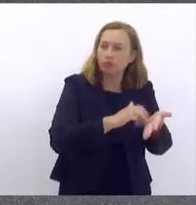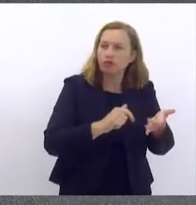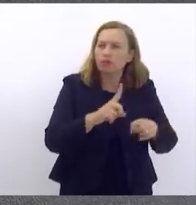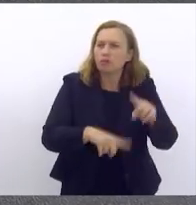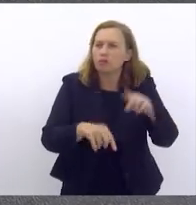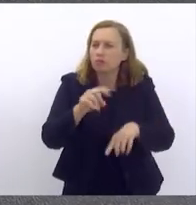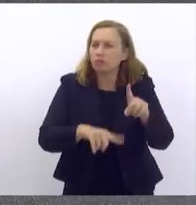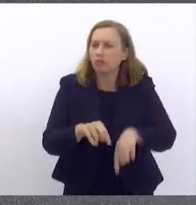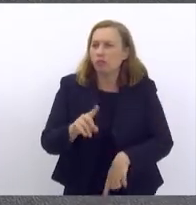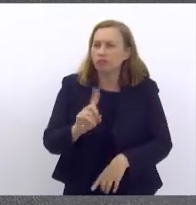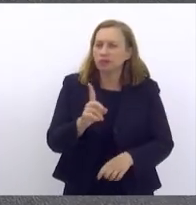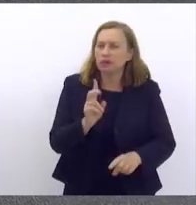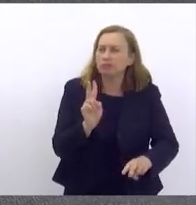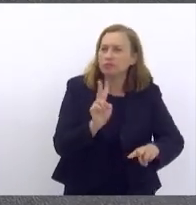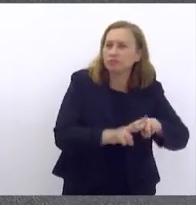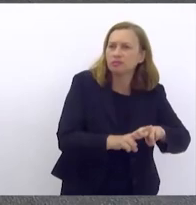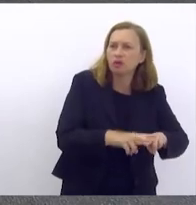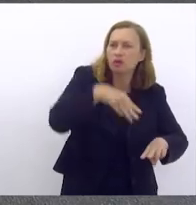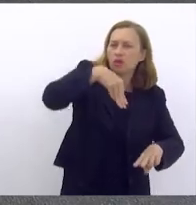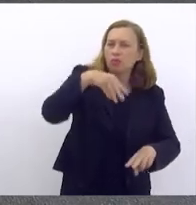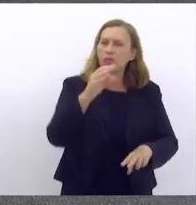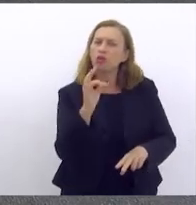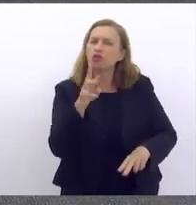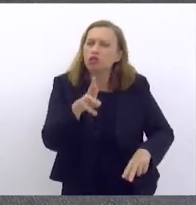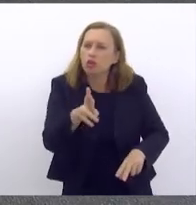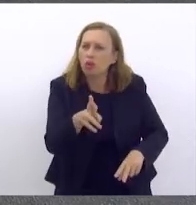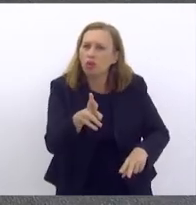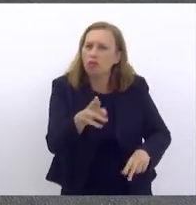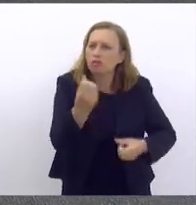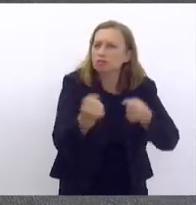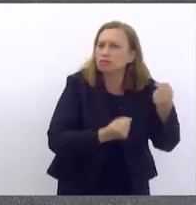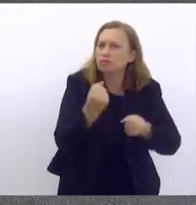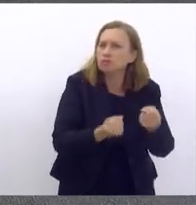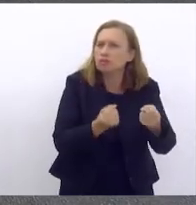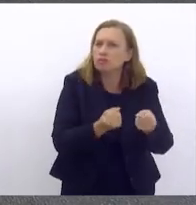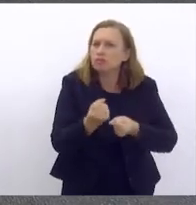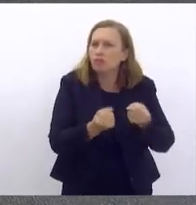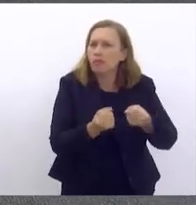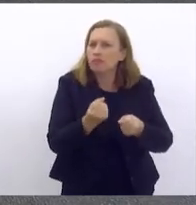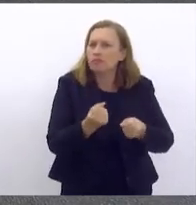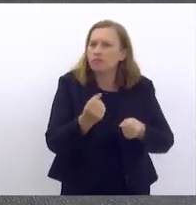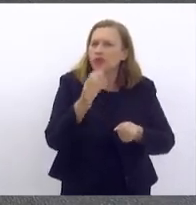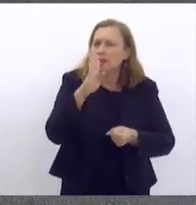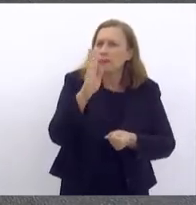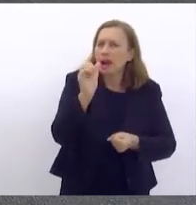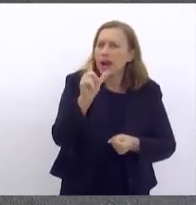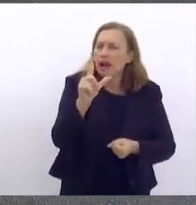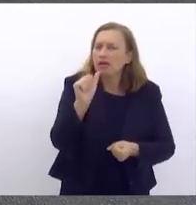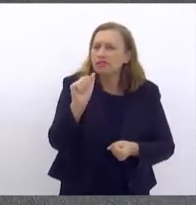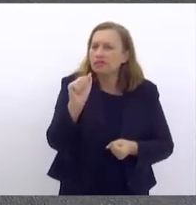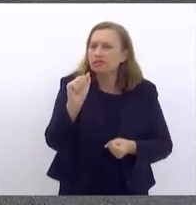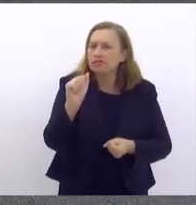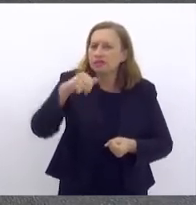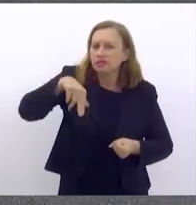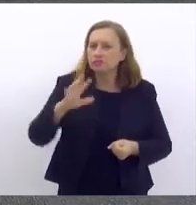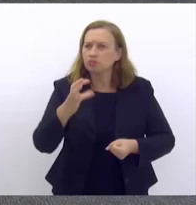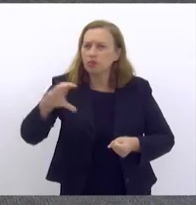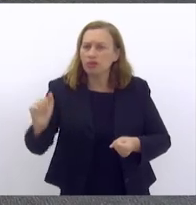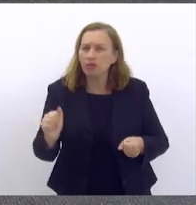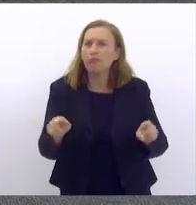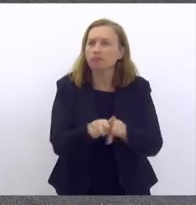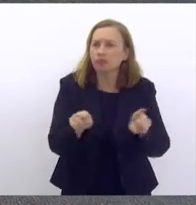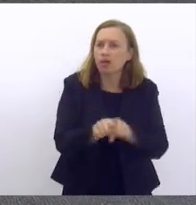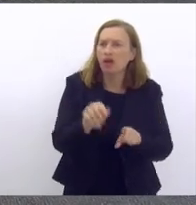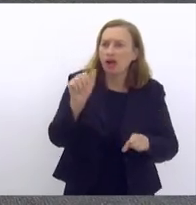polícia não apreende motor de carro, porra. Encontramos vários motores de carro, encontramos balanças de carro, encontramos amortecedores de